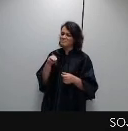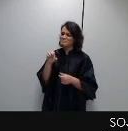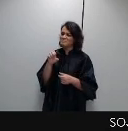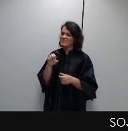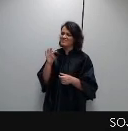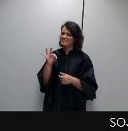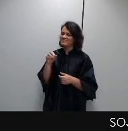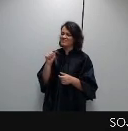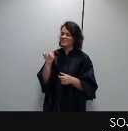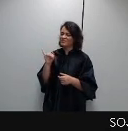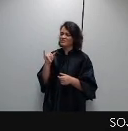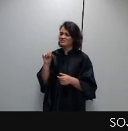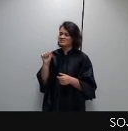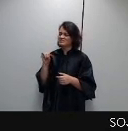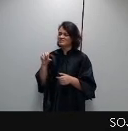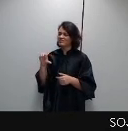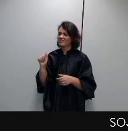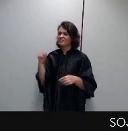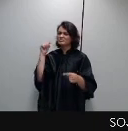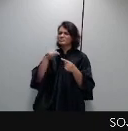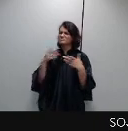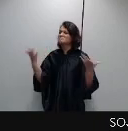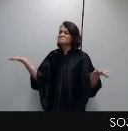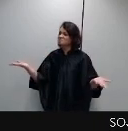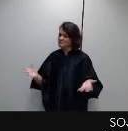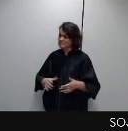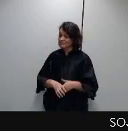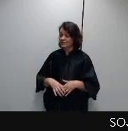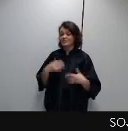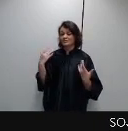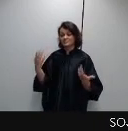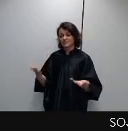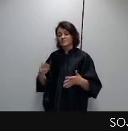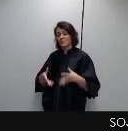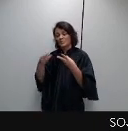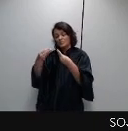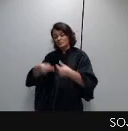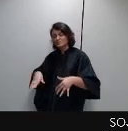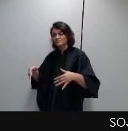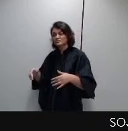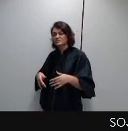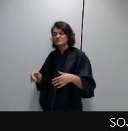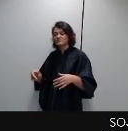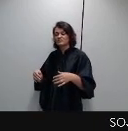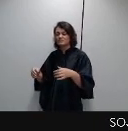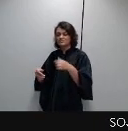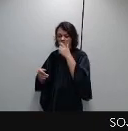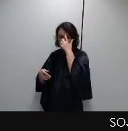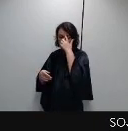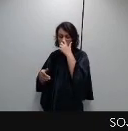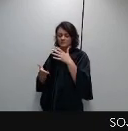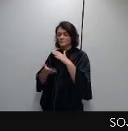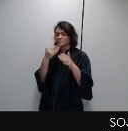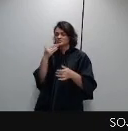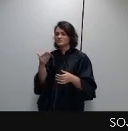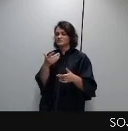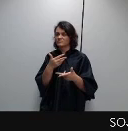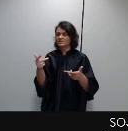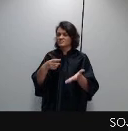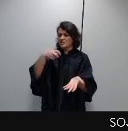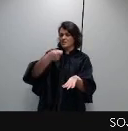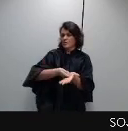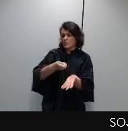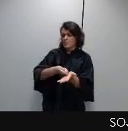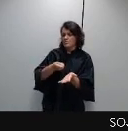foi bem nesse compasso por isso daí abre a cabeça para o lançamento de débito EA prescrição para a cobrança da serem